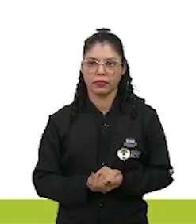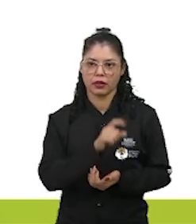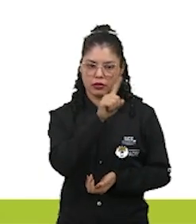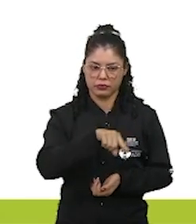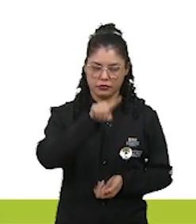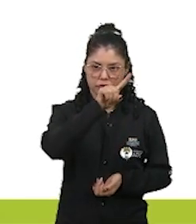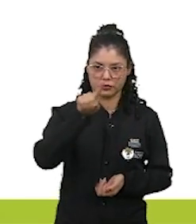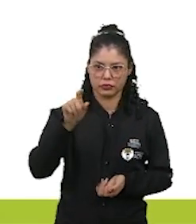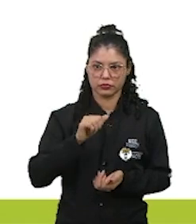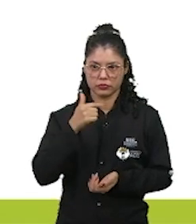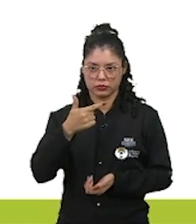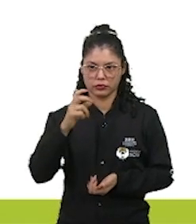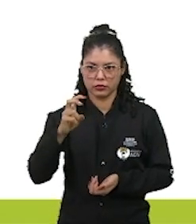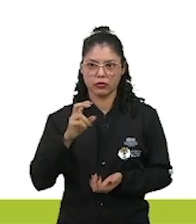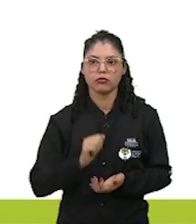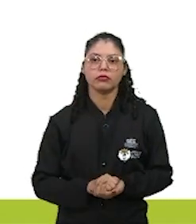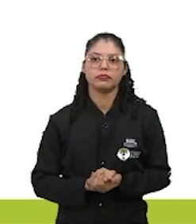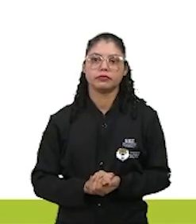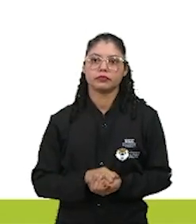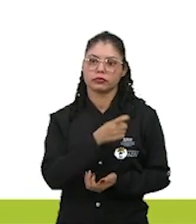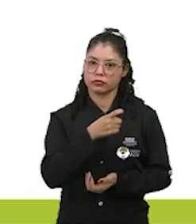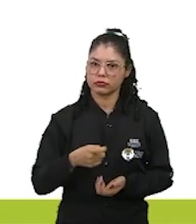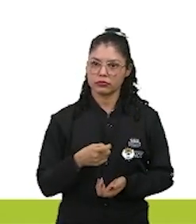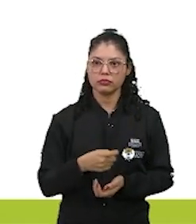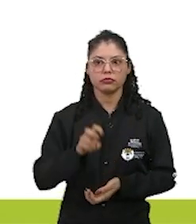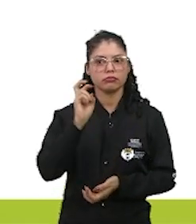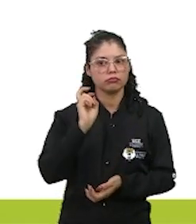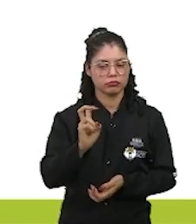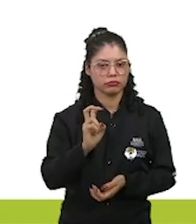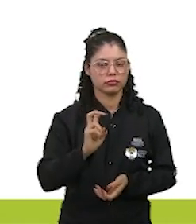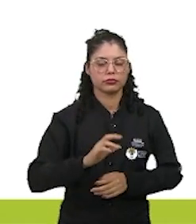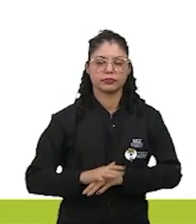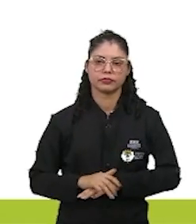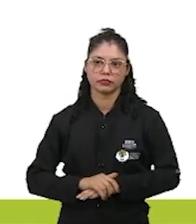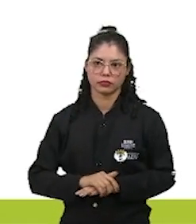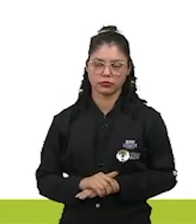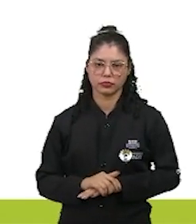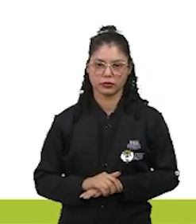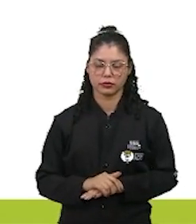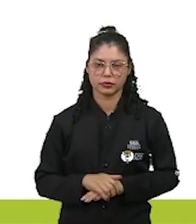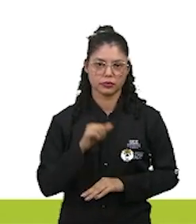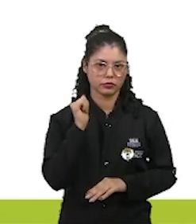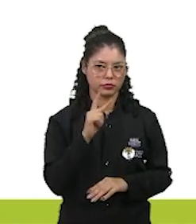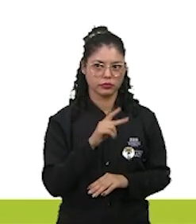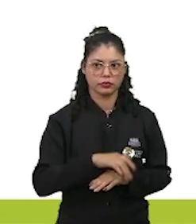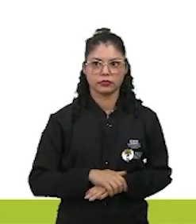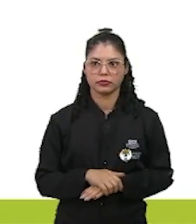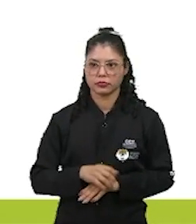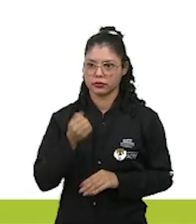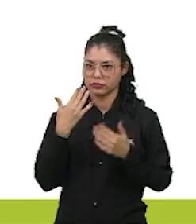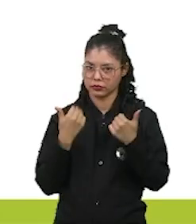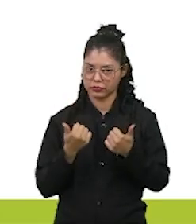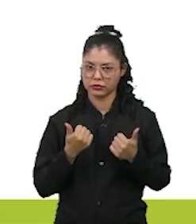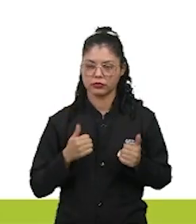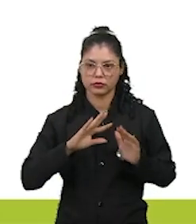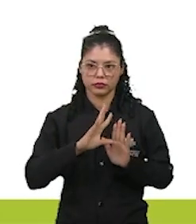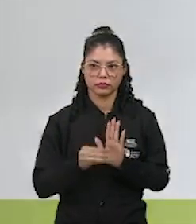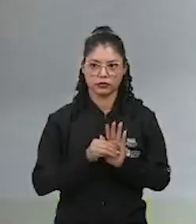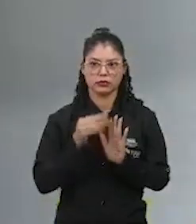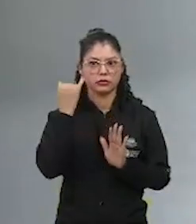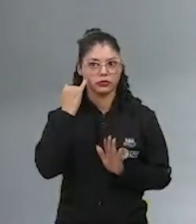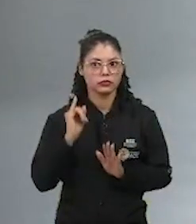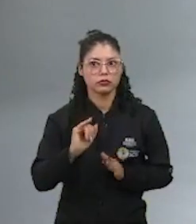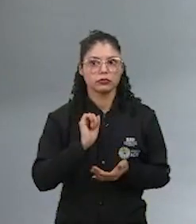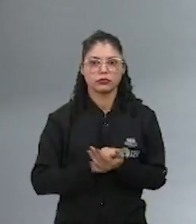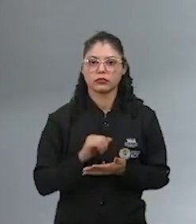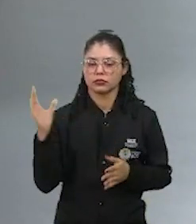raiz quadrada de 25, logo x procurado vale 5, tá bom? Ok, pessoal? A gente aplicou aqui a ideia do